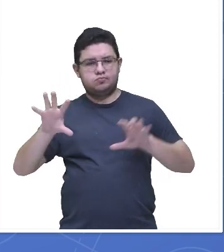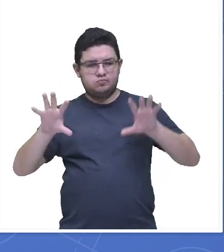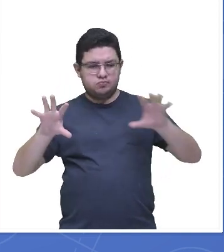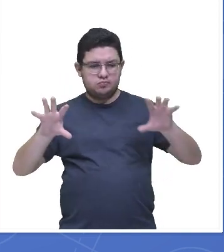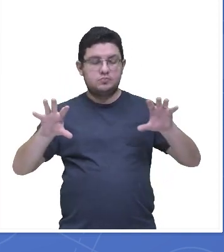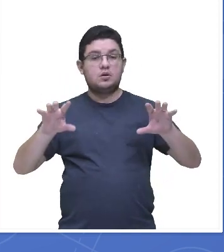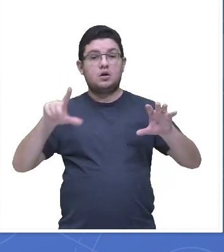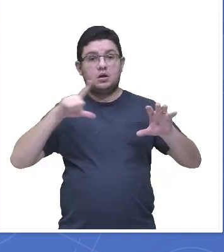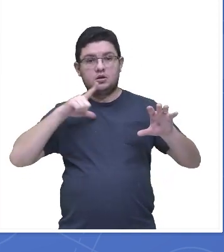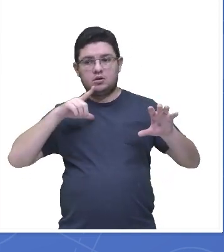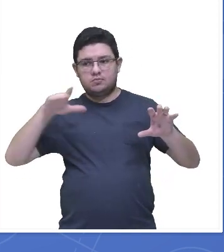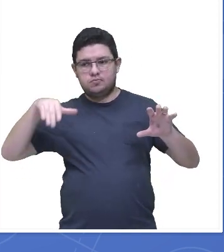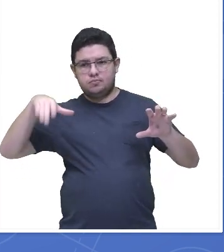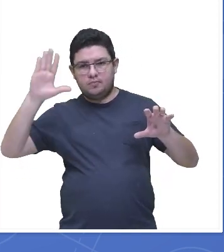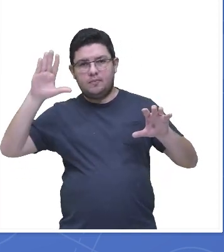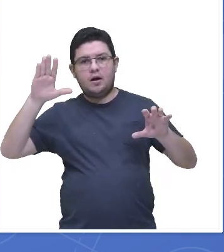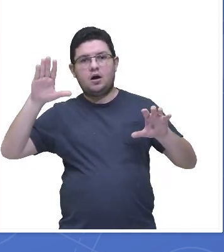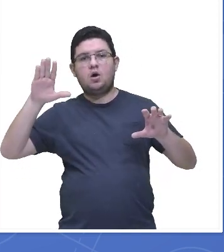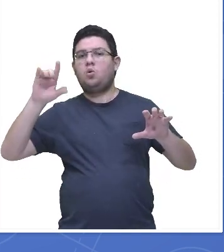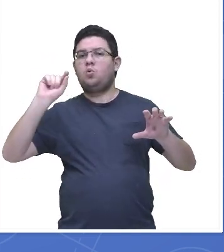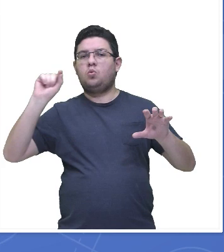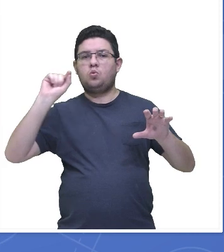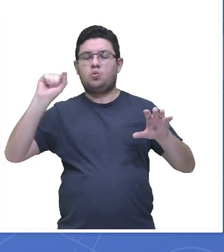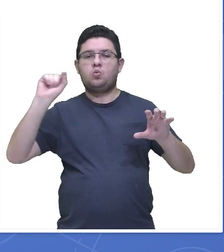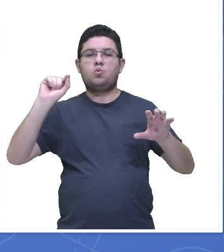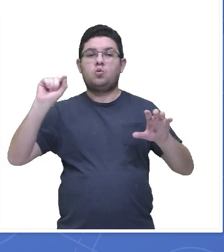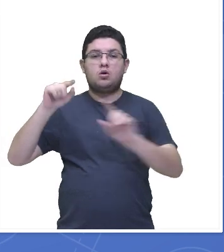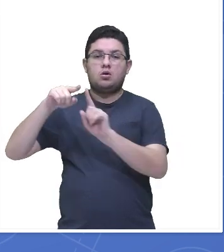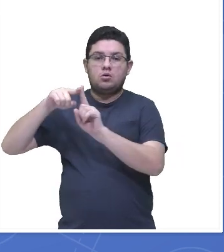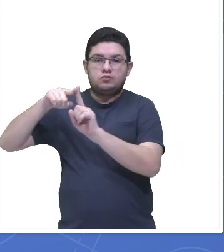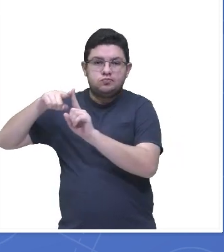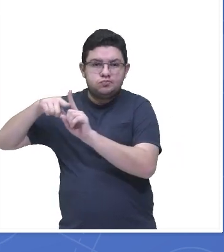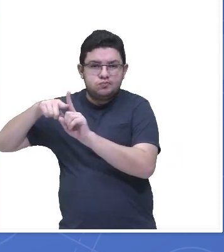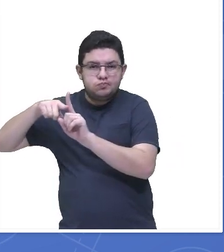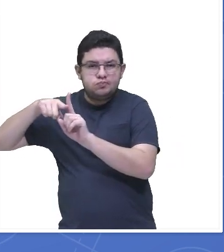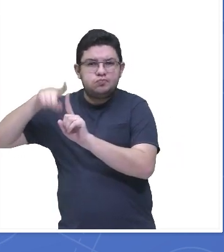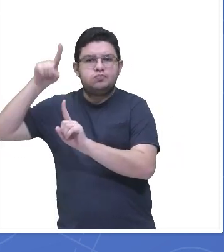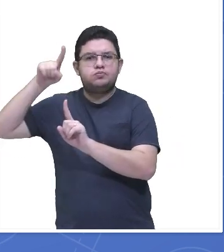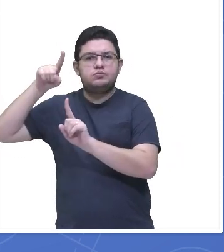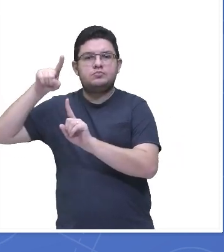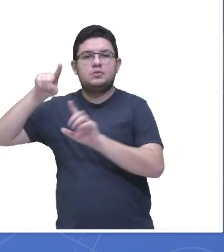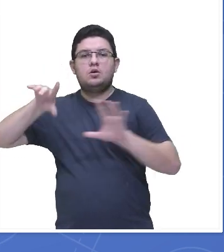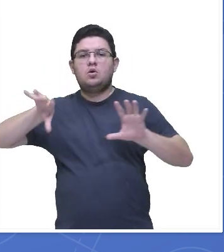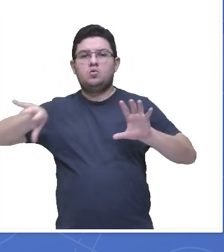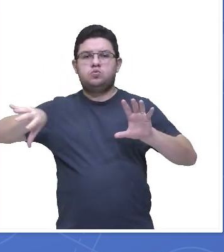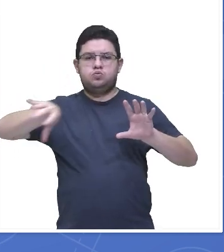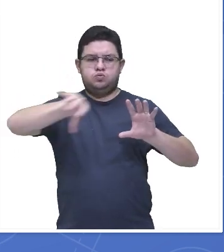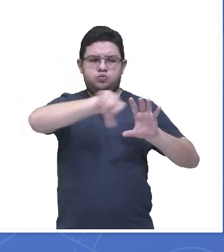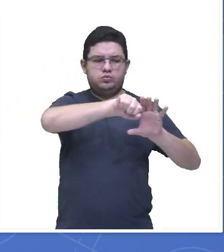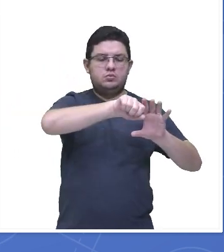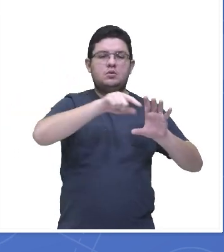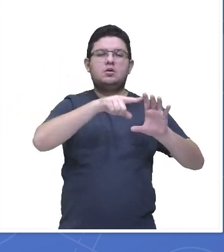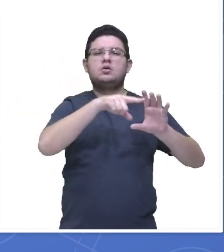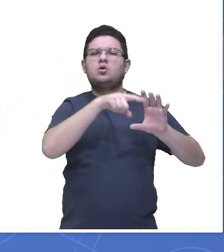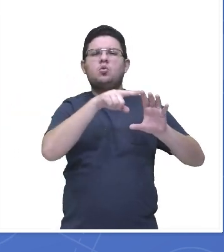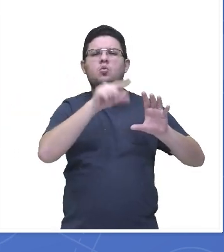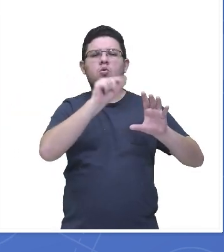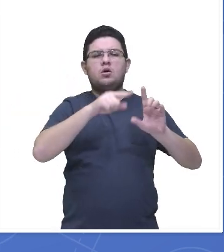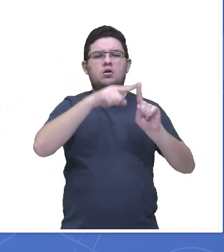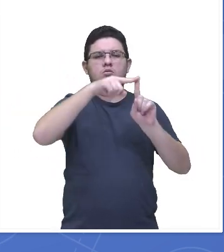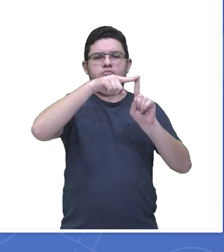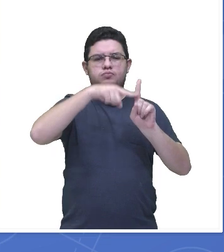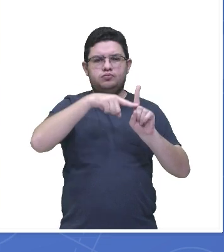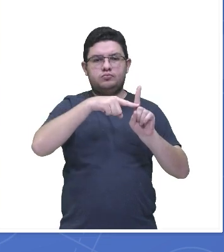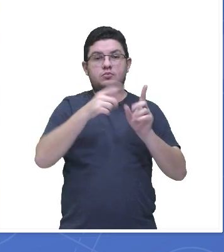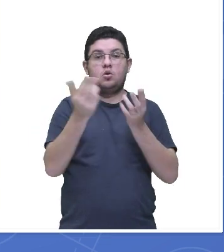menor temperatura. A gente vê aí na imagem o fluxo do calor indo para o corpo que está, do corpo que está com 80 graus